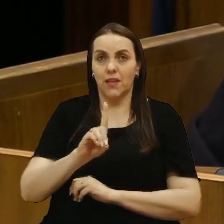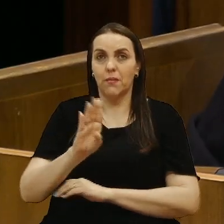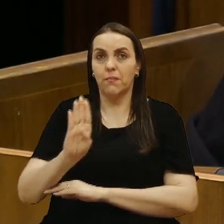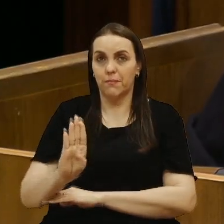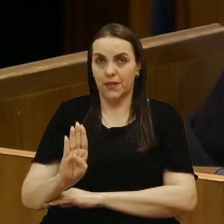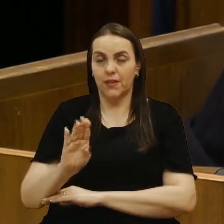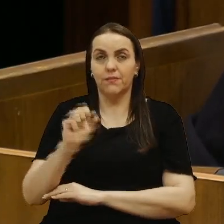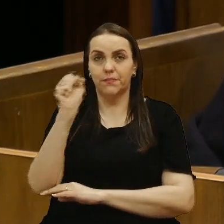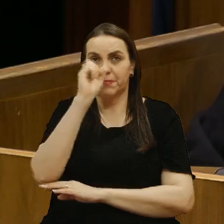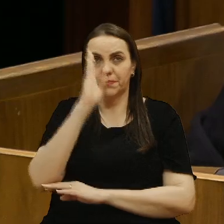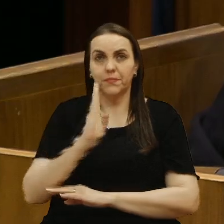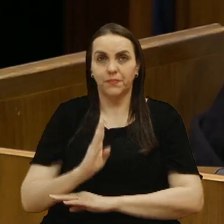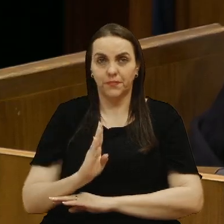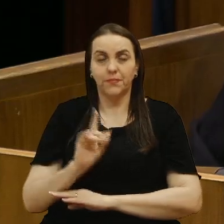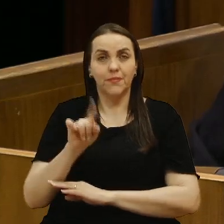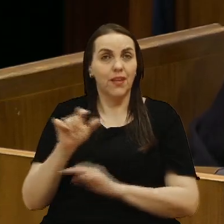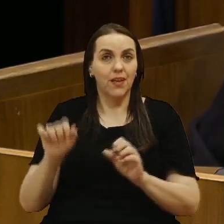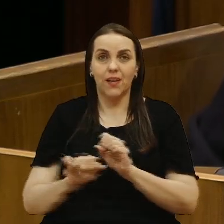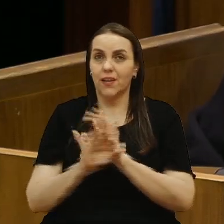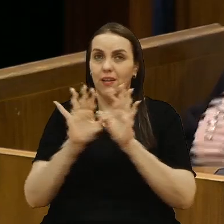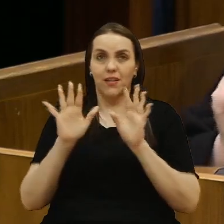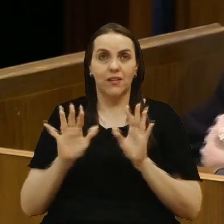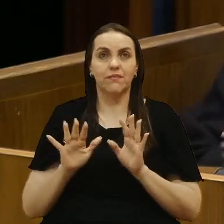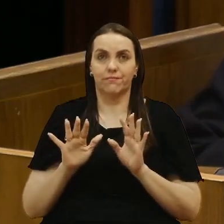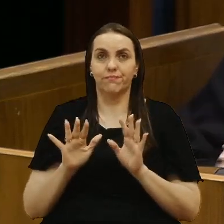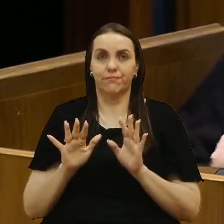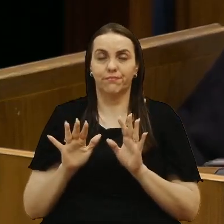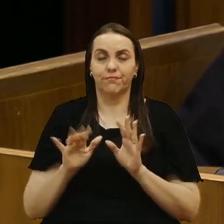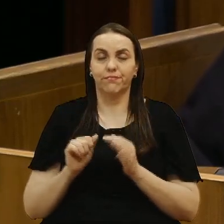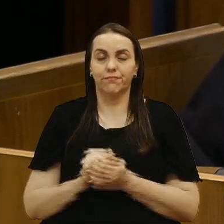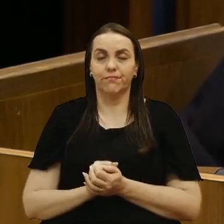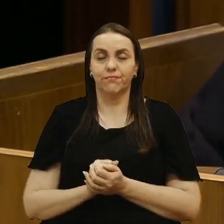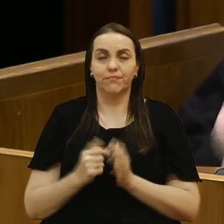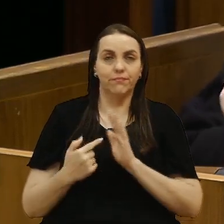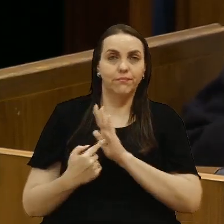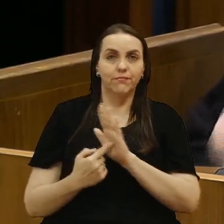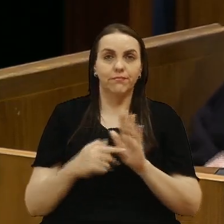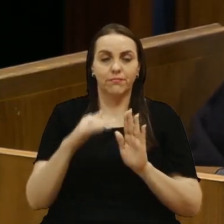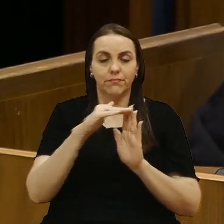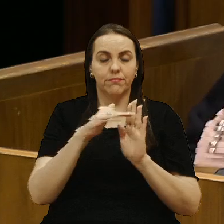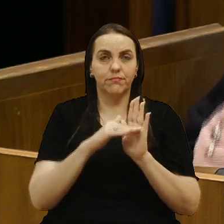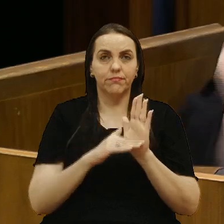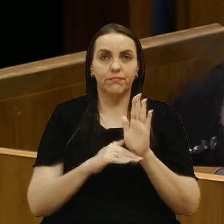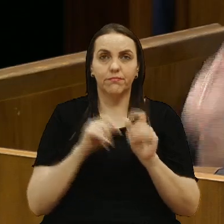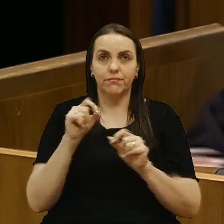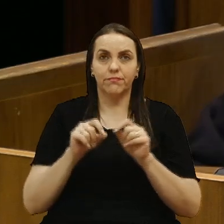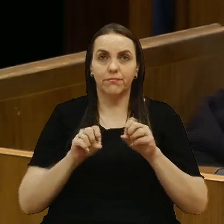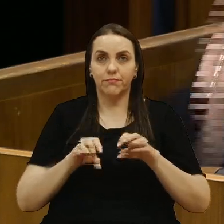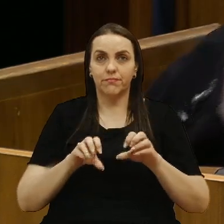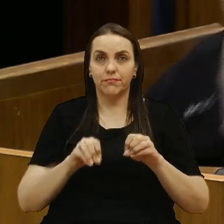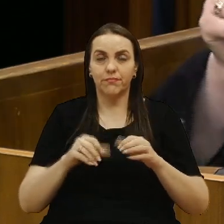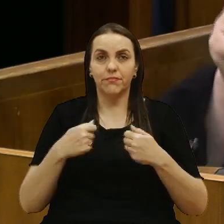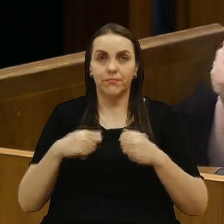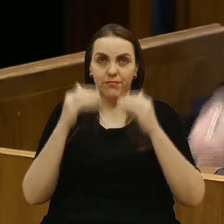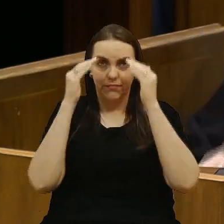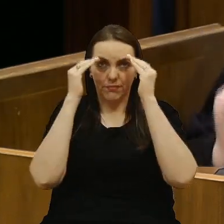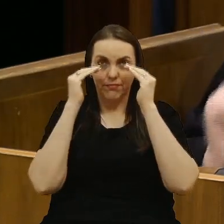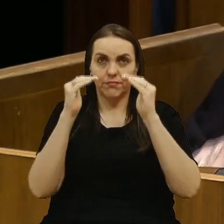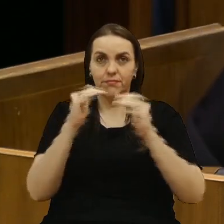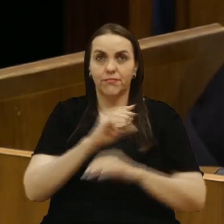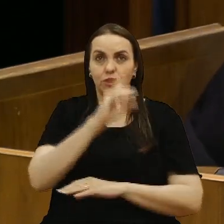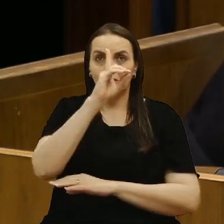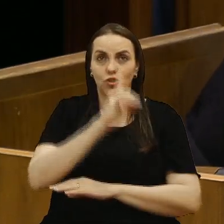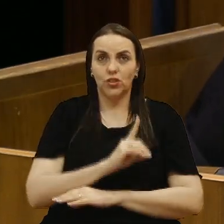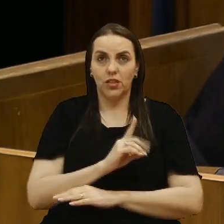Educacional Nacional é clara ao estabelecer que o ensino deve respeitar o direito